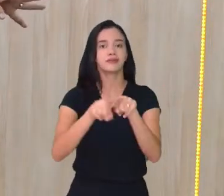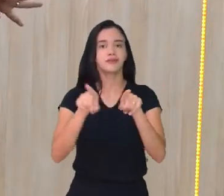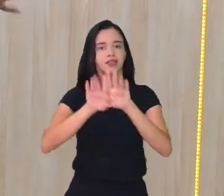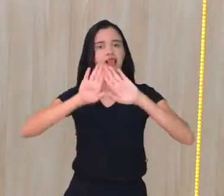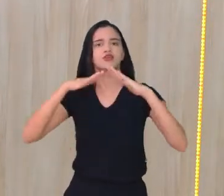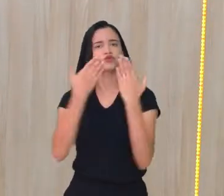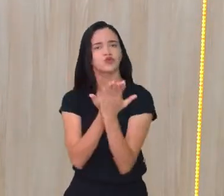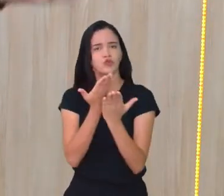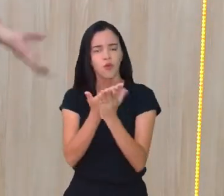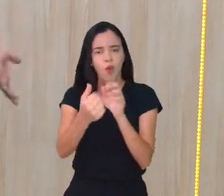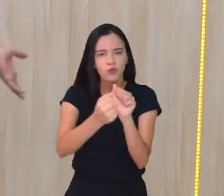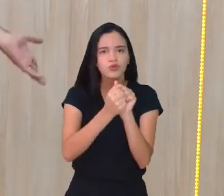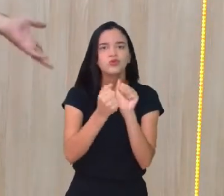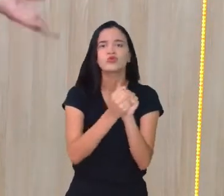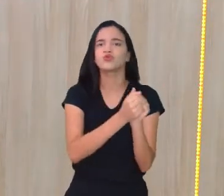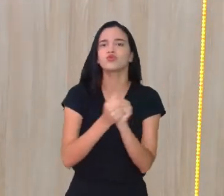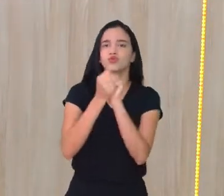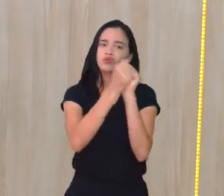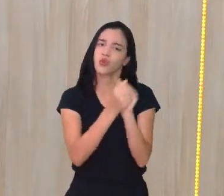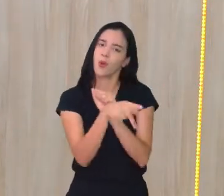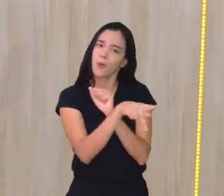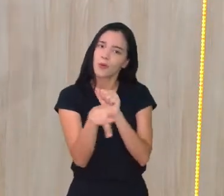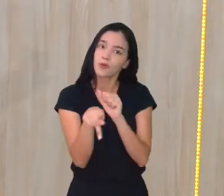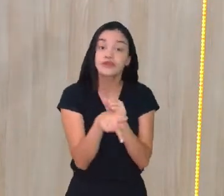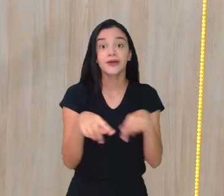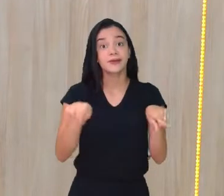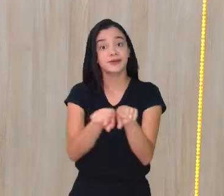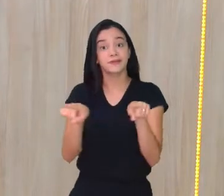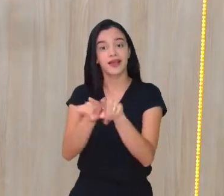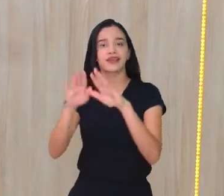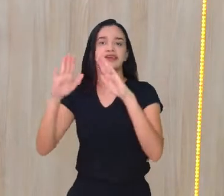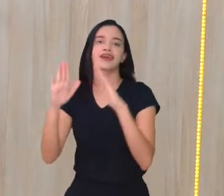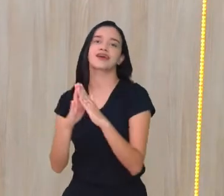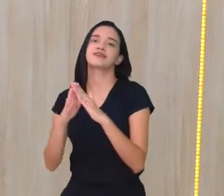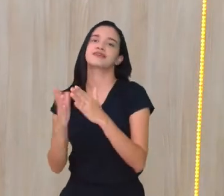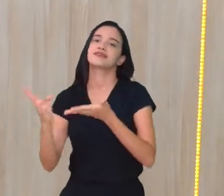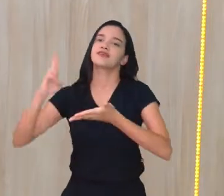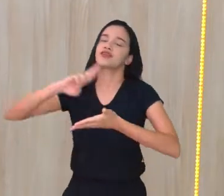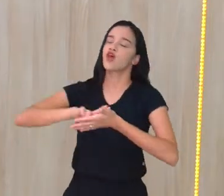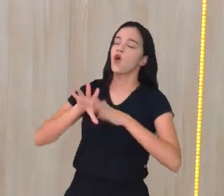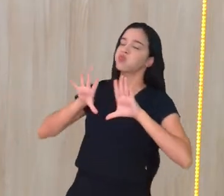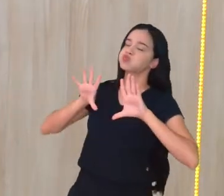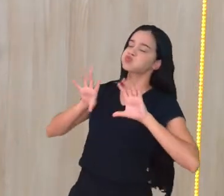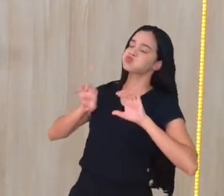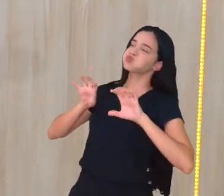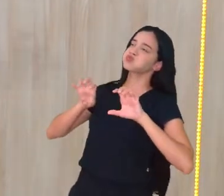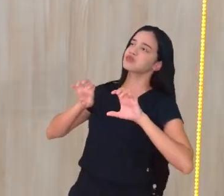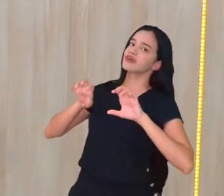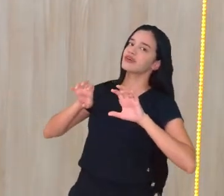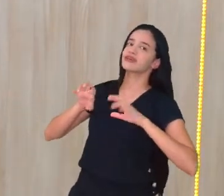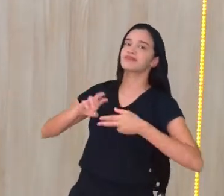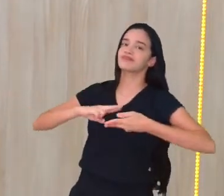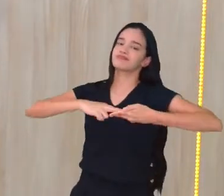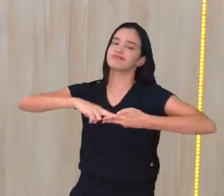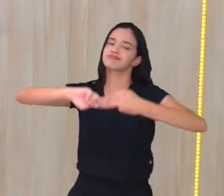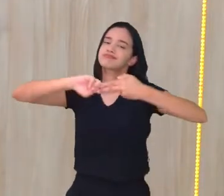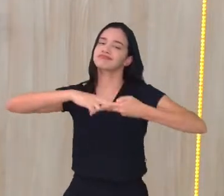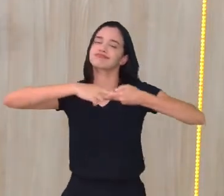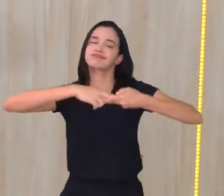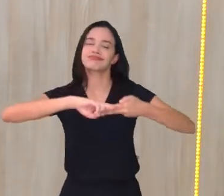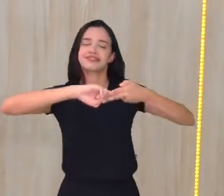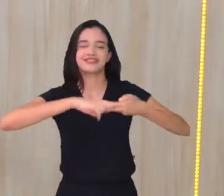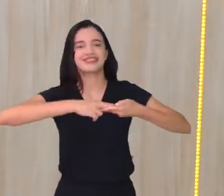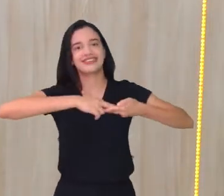com seu professor, pode, também em casa, deitado no sofá, naquela rede preguiçosa para